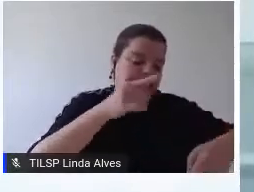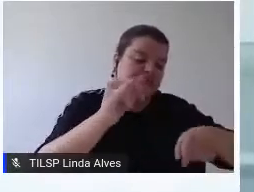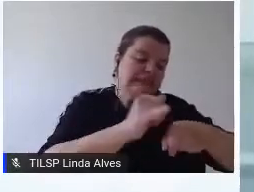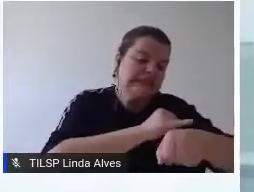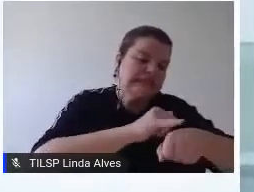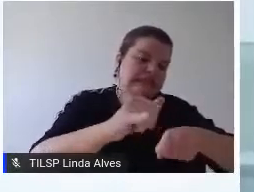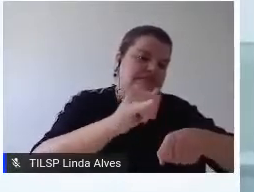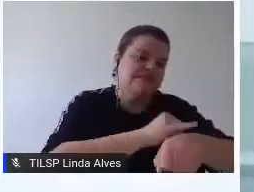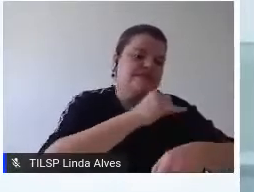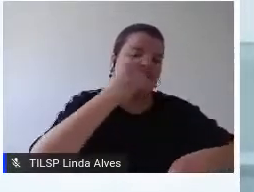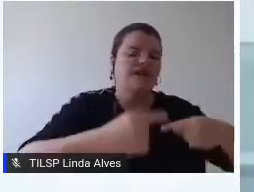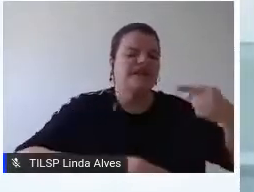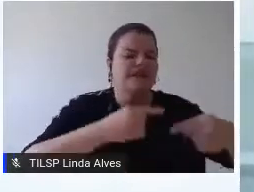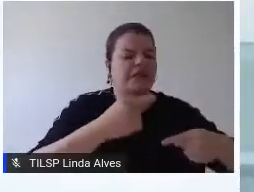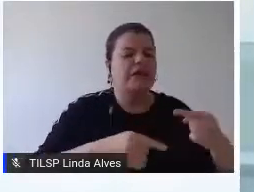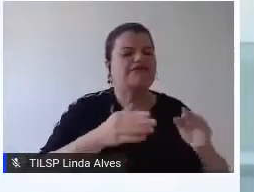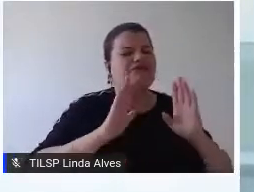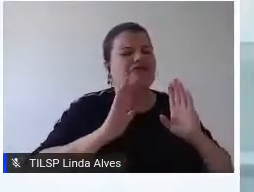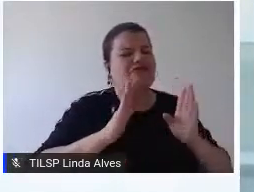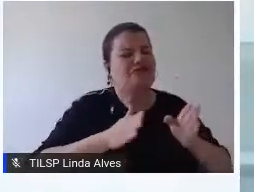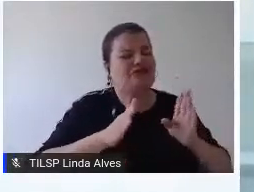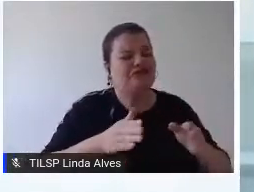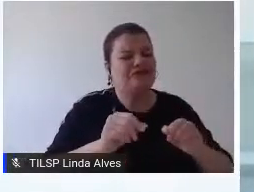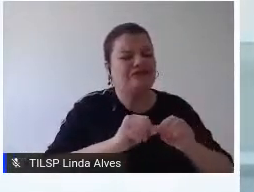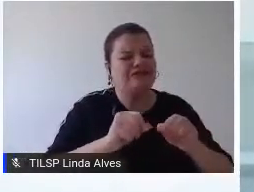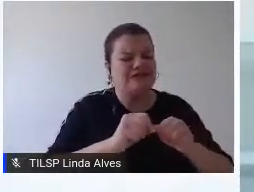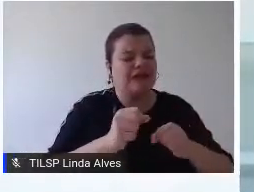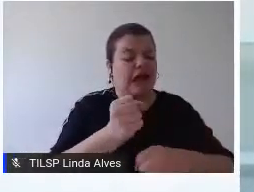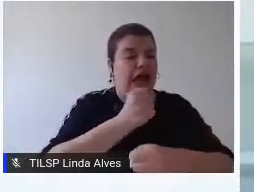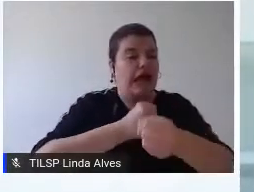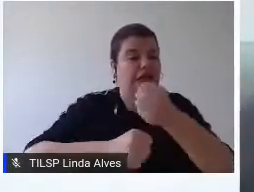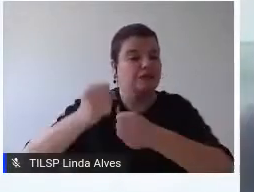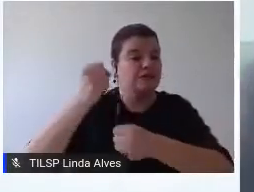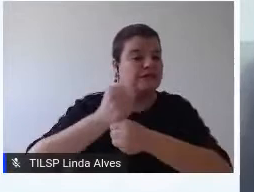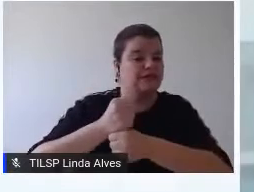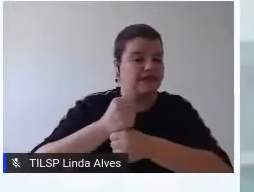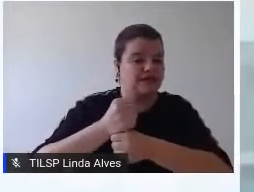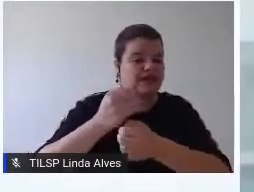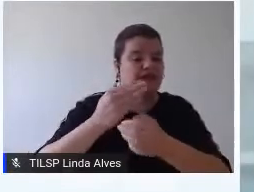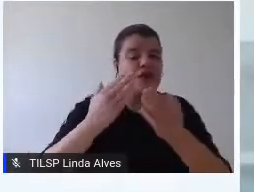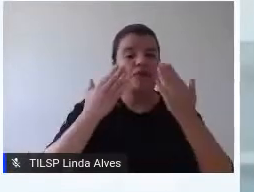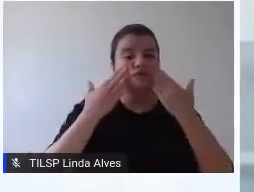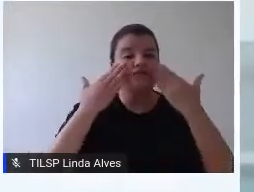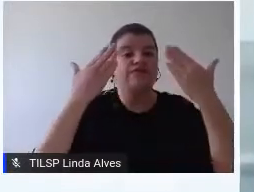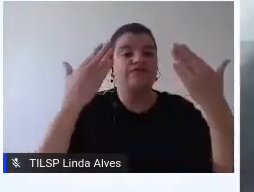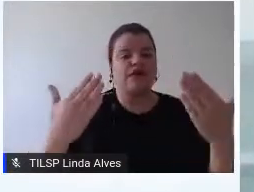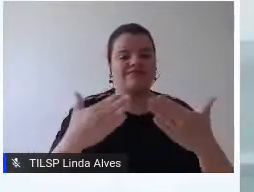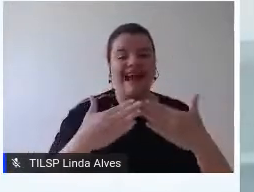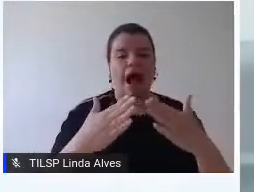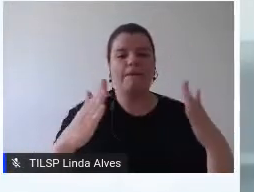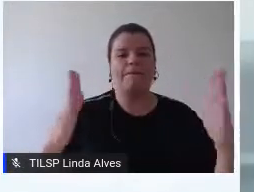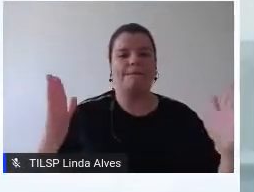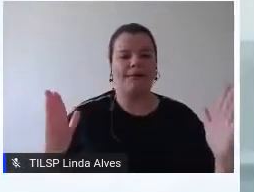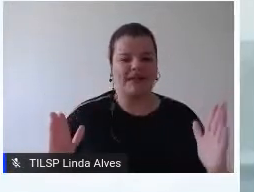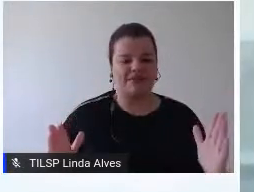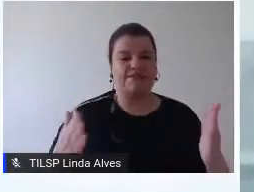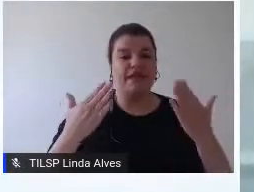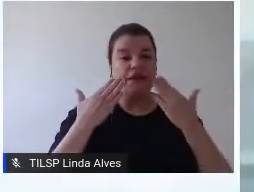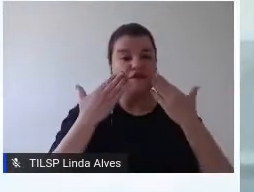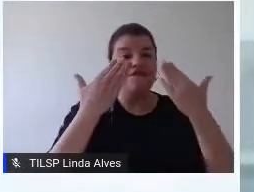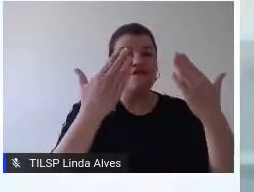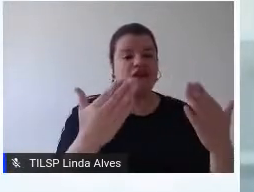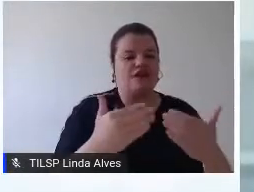está se exercitando um debate que já vem sendo feito desde o ano passado, que é a questão da frente ampla. Frente ampla para